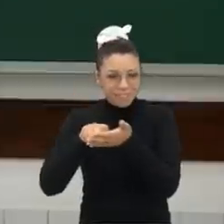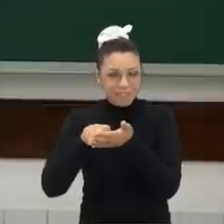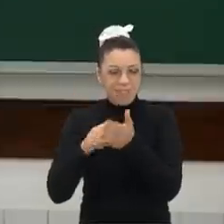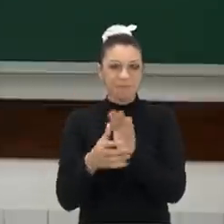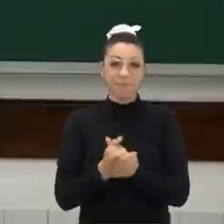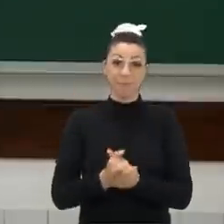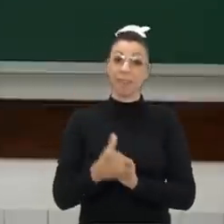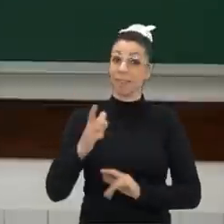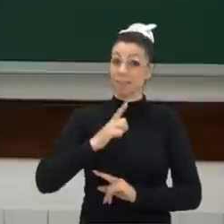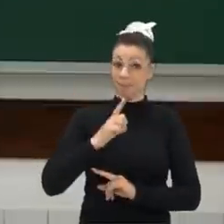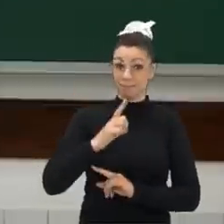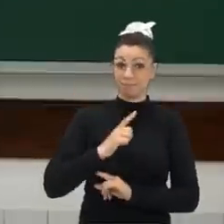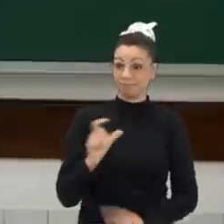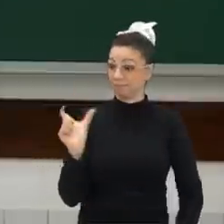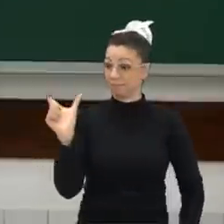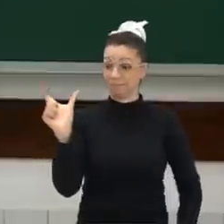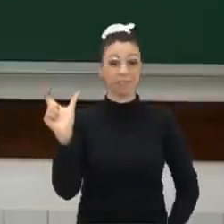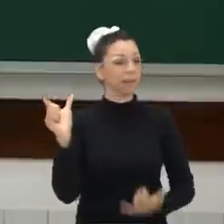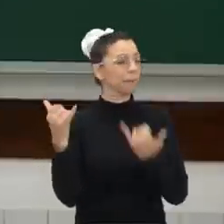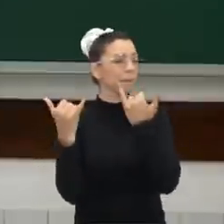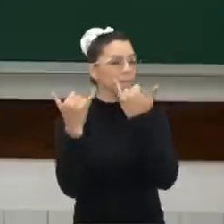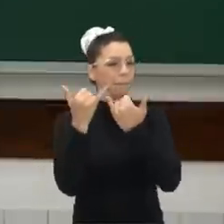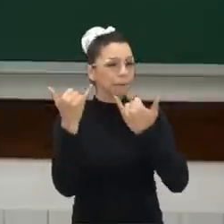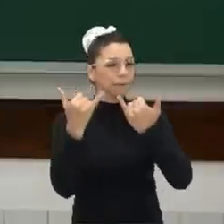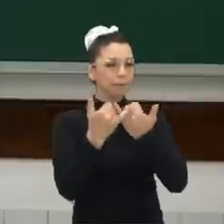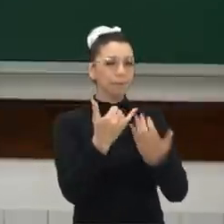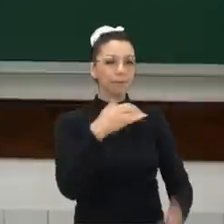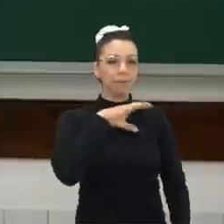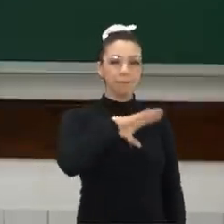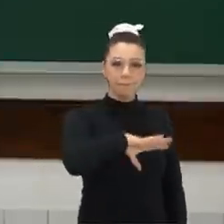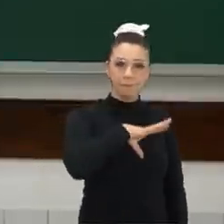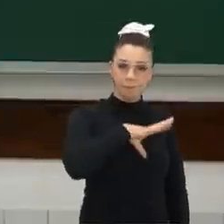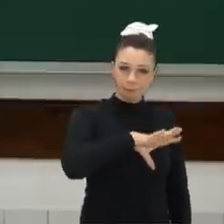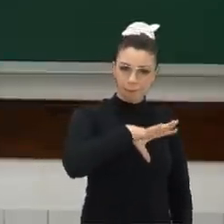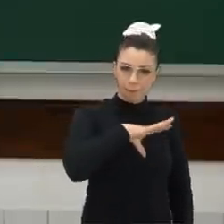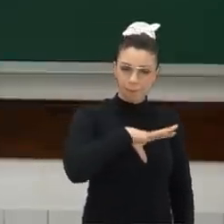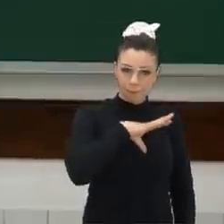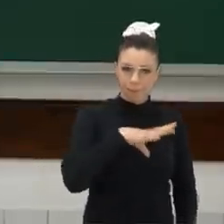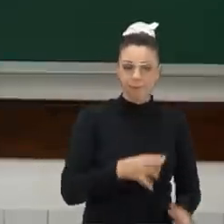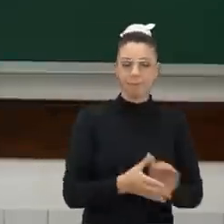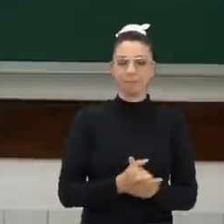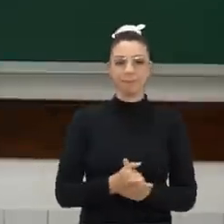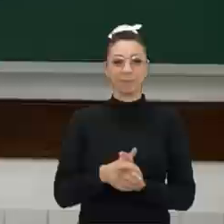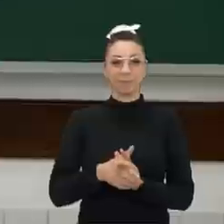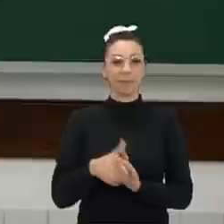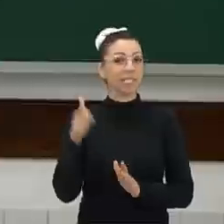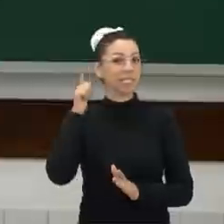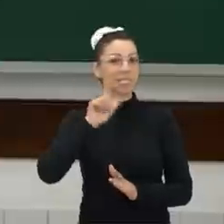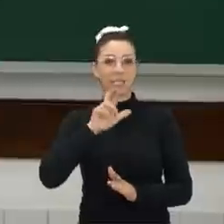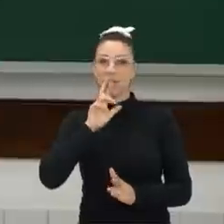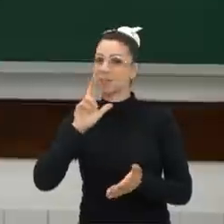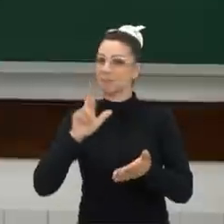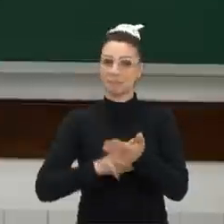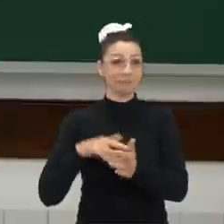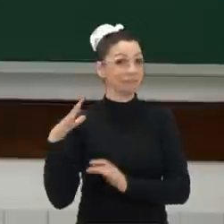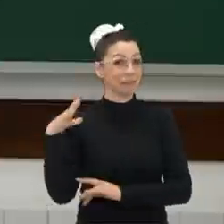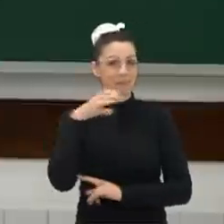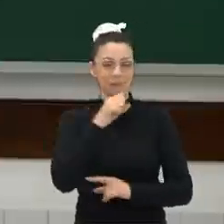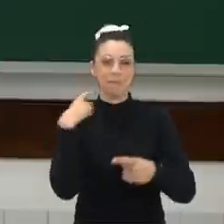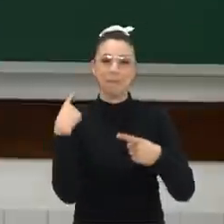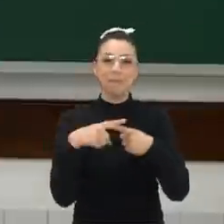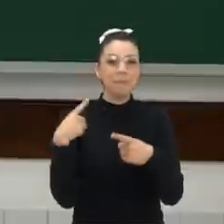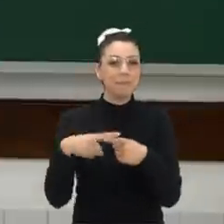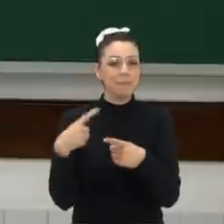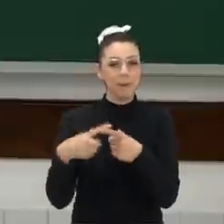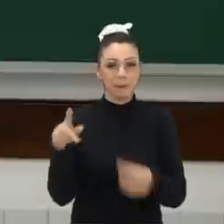nossa da língua portuguesa, né? Essa eu acho que todo mundo aí conseguiu responder rapidinho. Pelo menos a